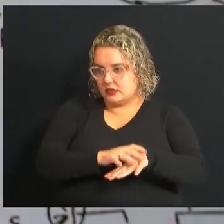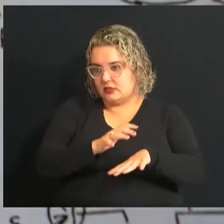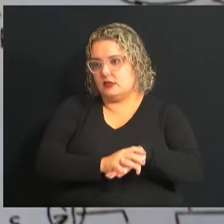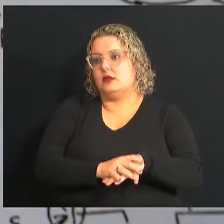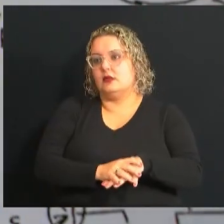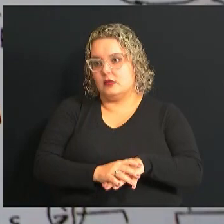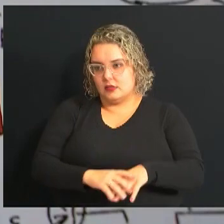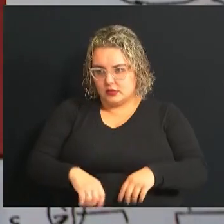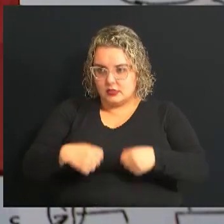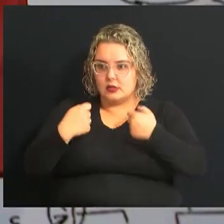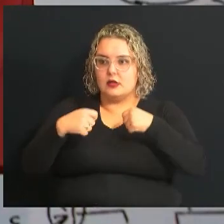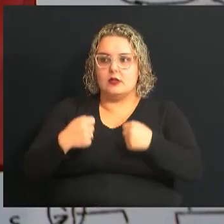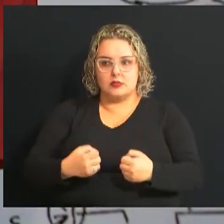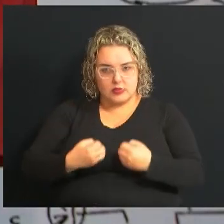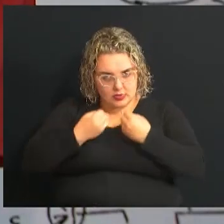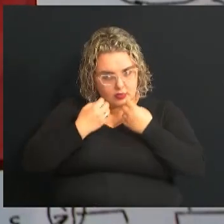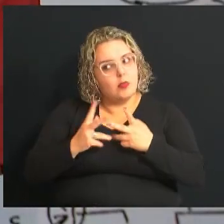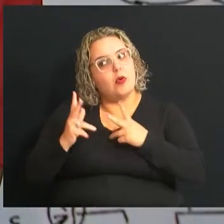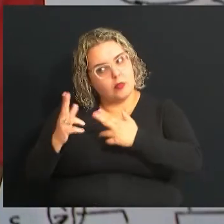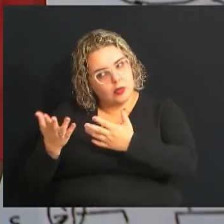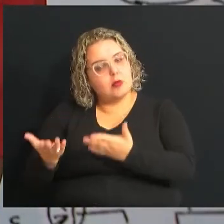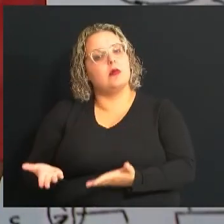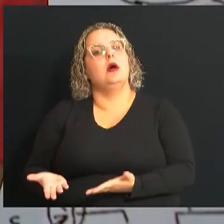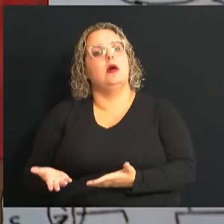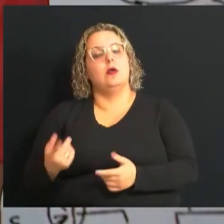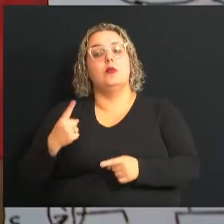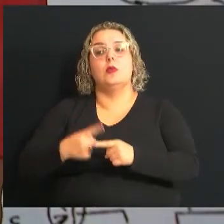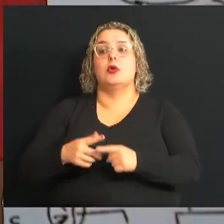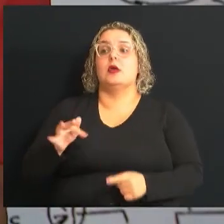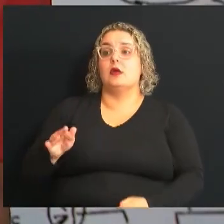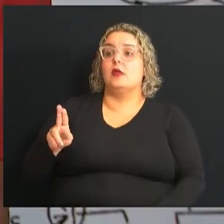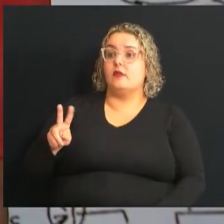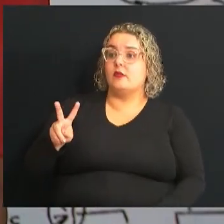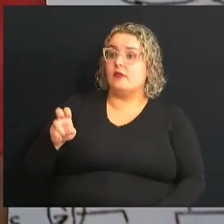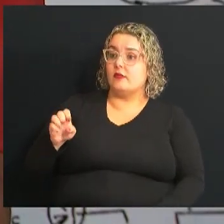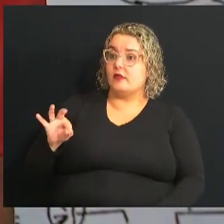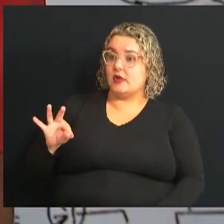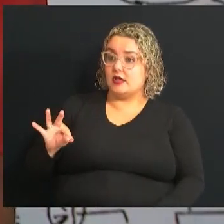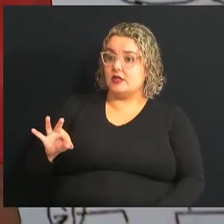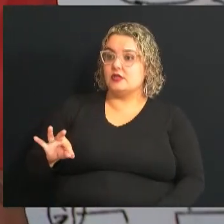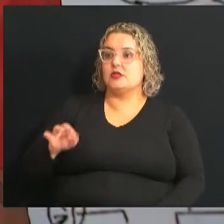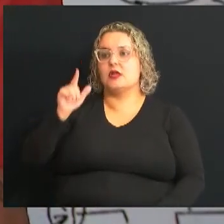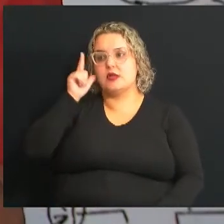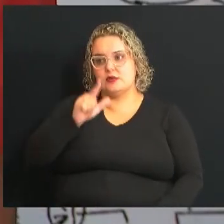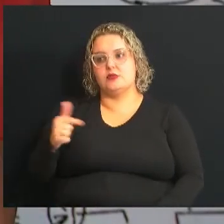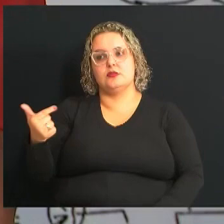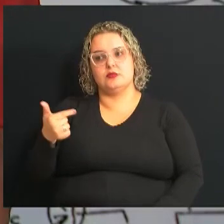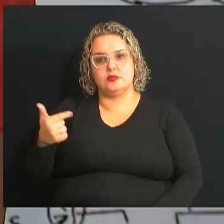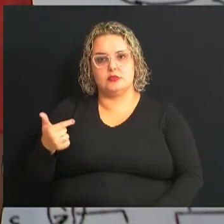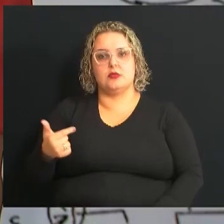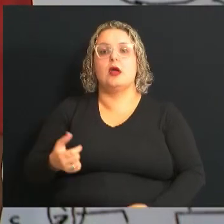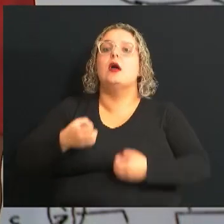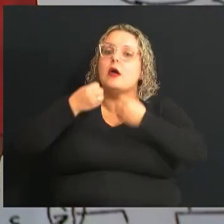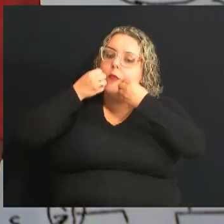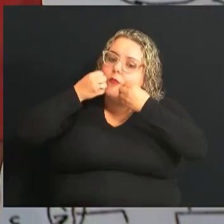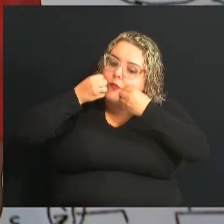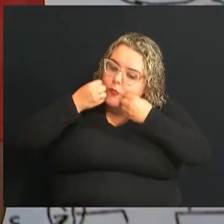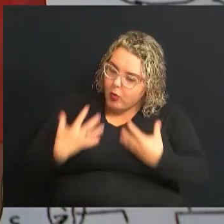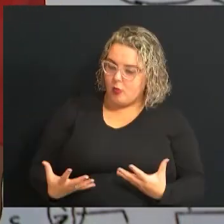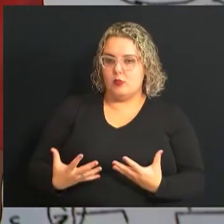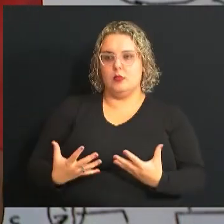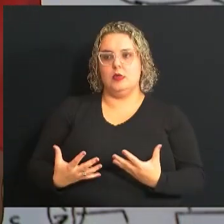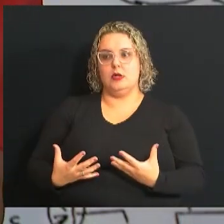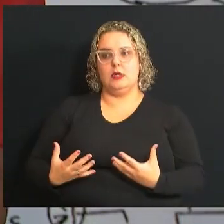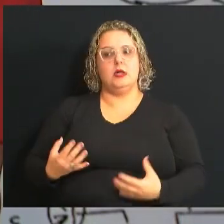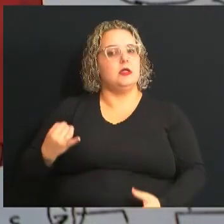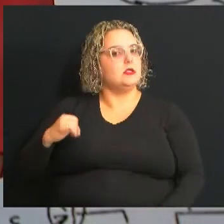tão bom assim também. Por quê? Porque a FUVEST, quem atingiu a segunda fase, é muito bom. E a hora que chegar lá, se não